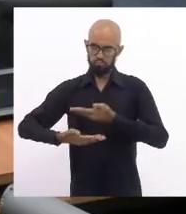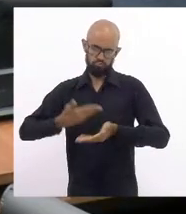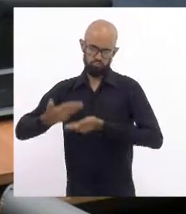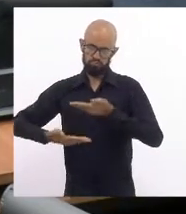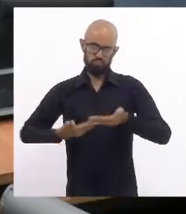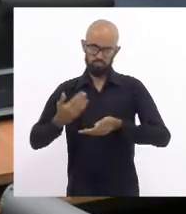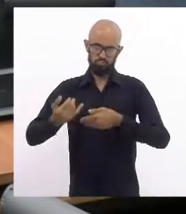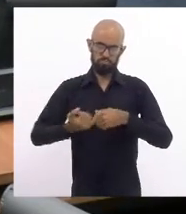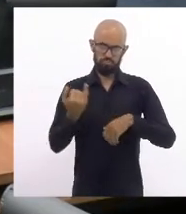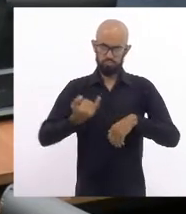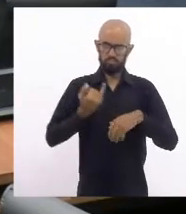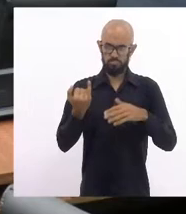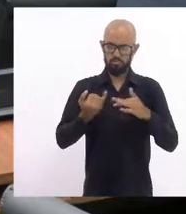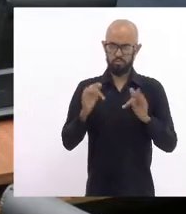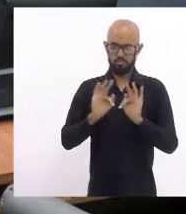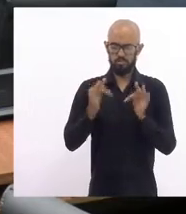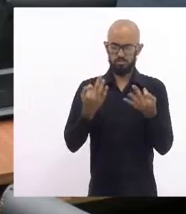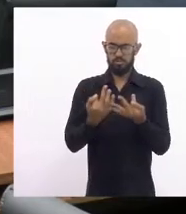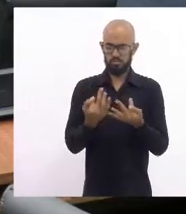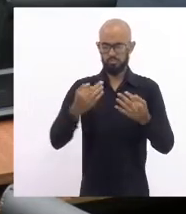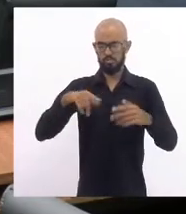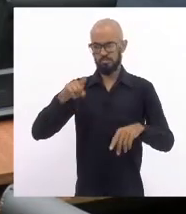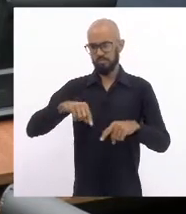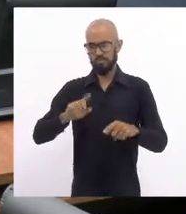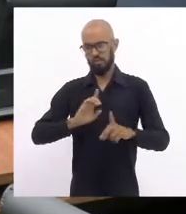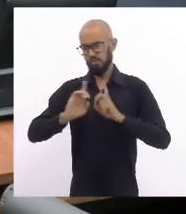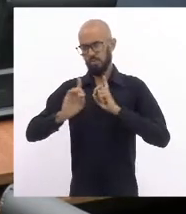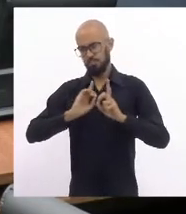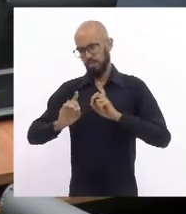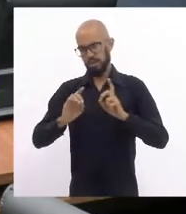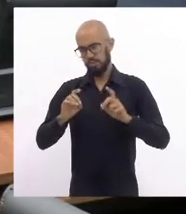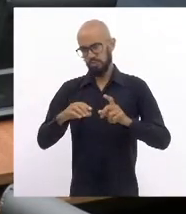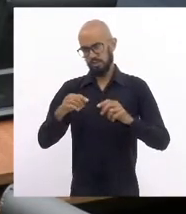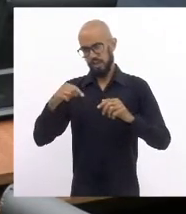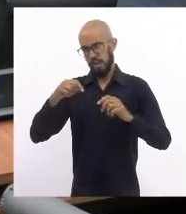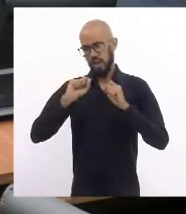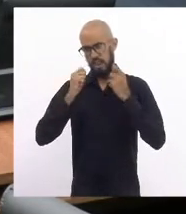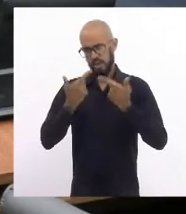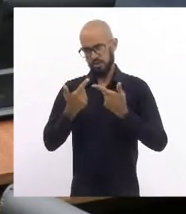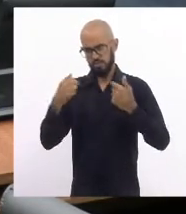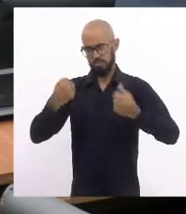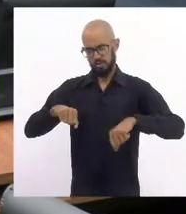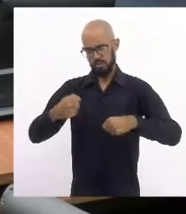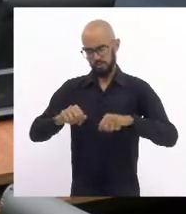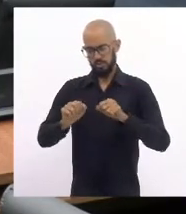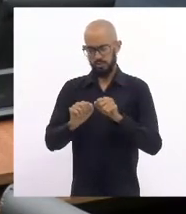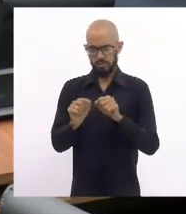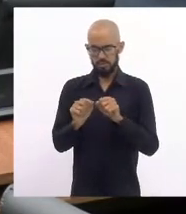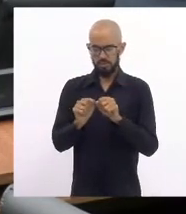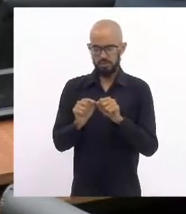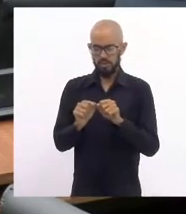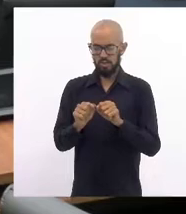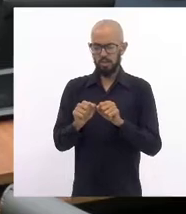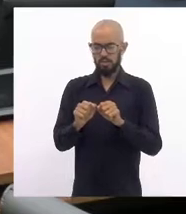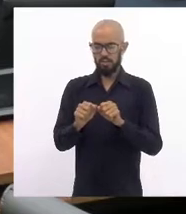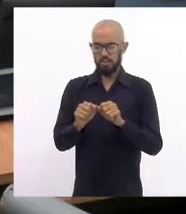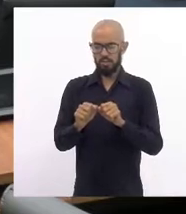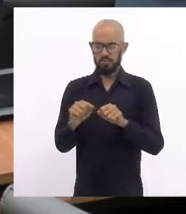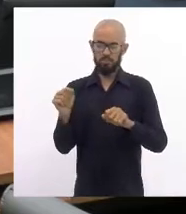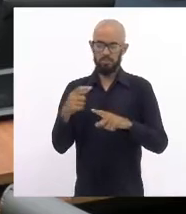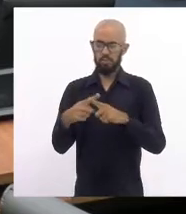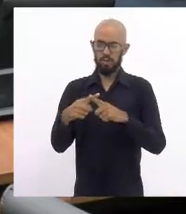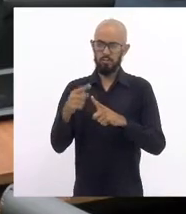para as famílias. Então, é um debate que essa casa precisa fazer, como tantos outros, que afetam a vida do